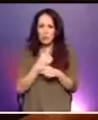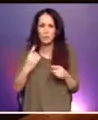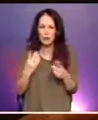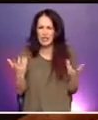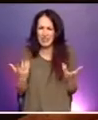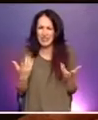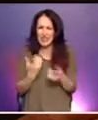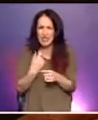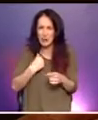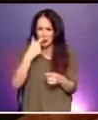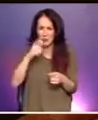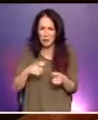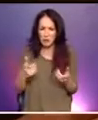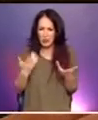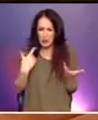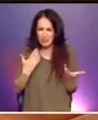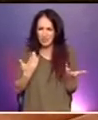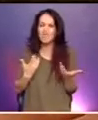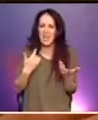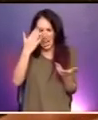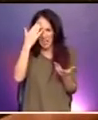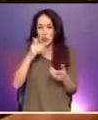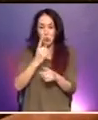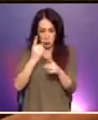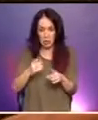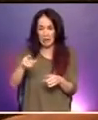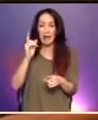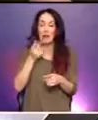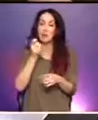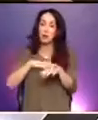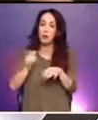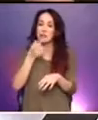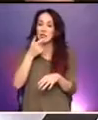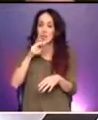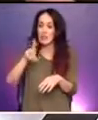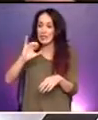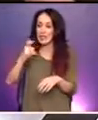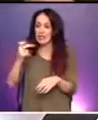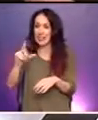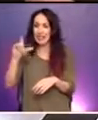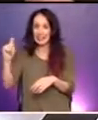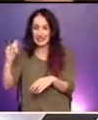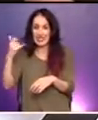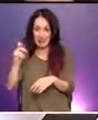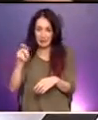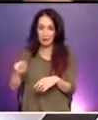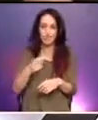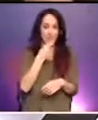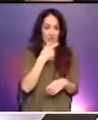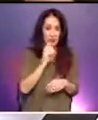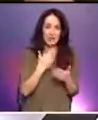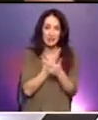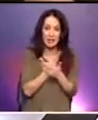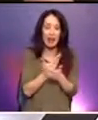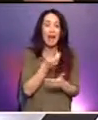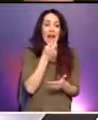desgraça e geria a vitamina c também é que o medicamento que é dado às crianças